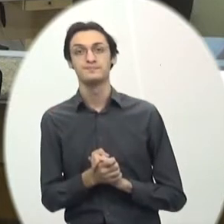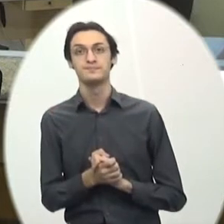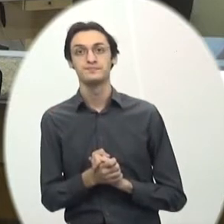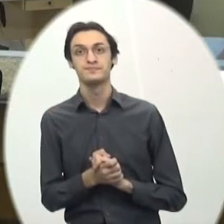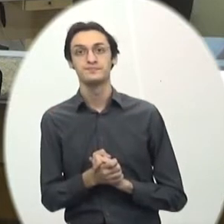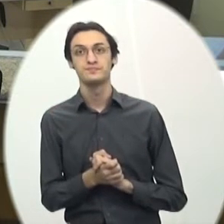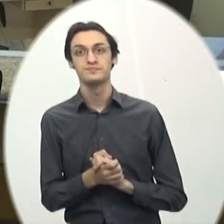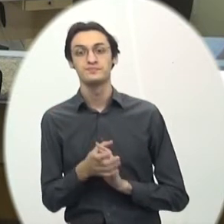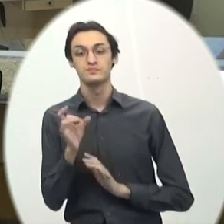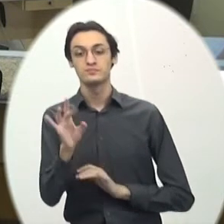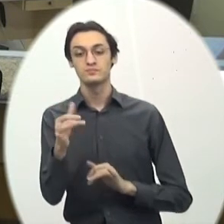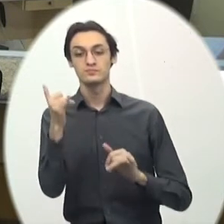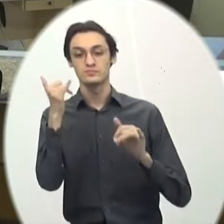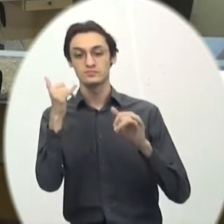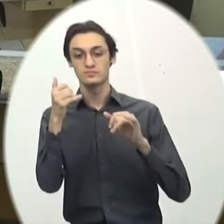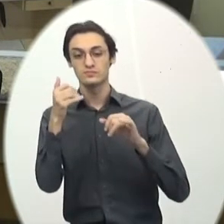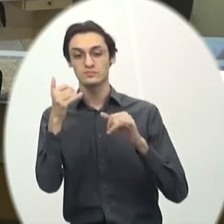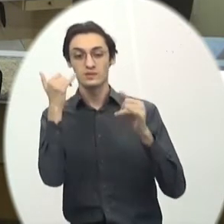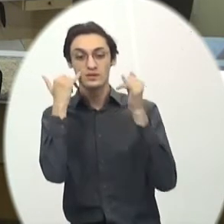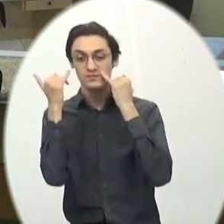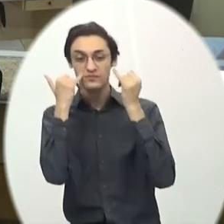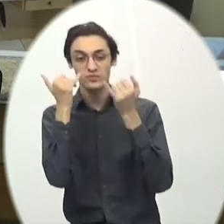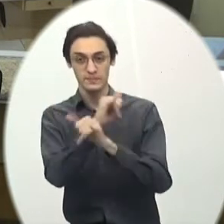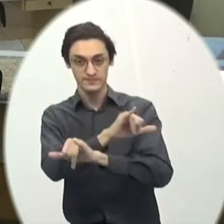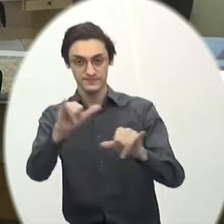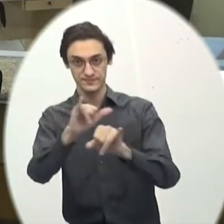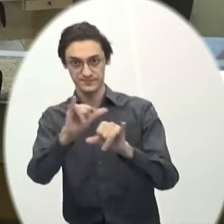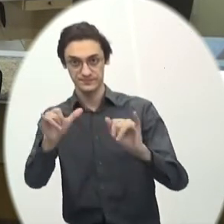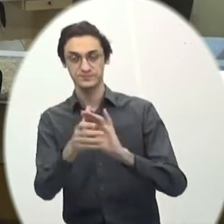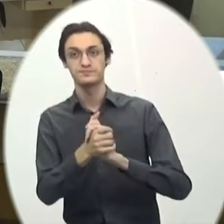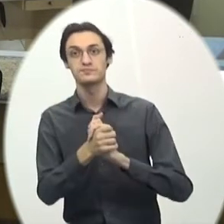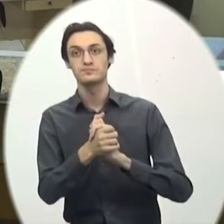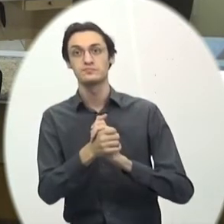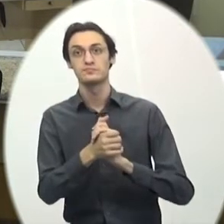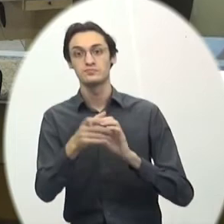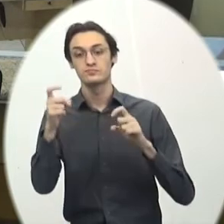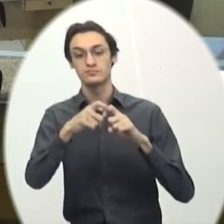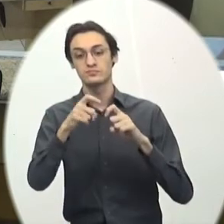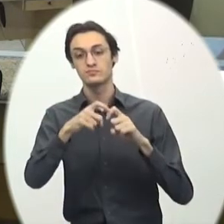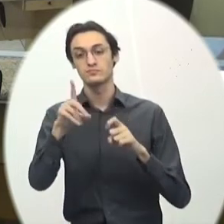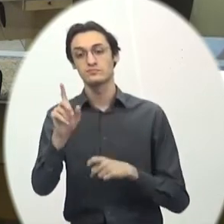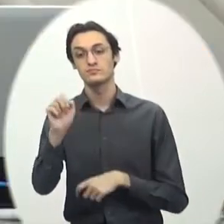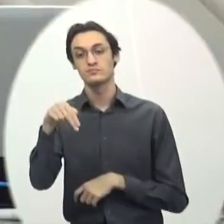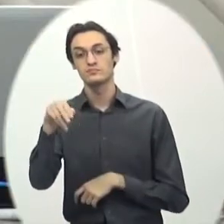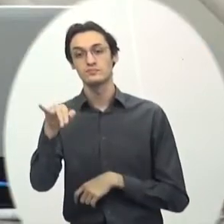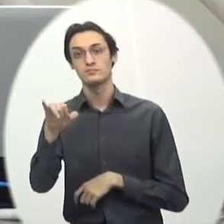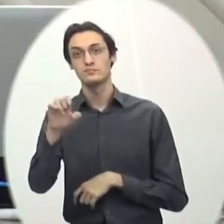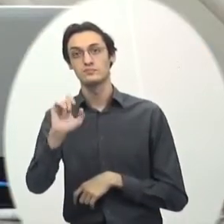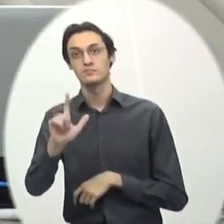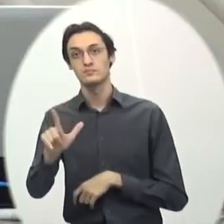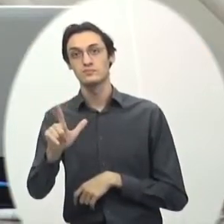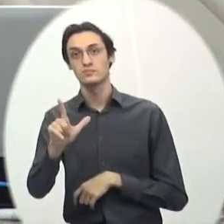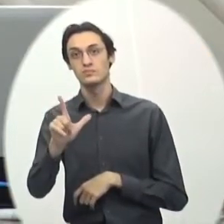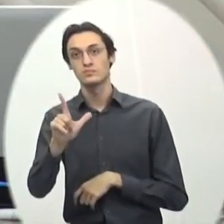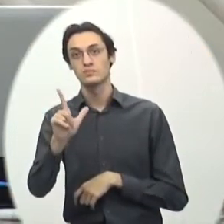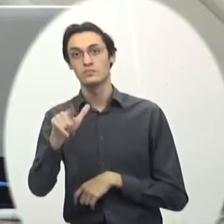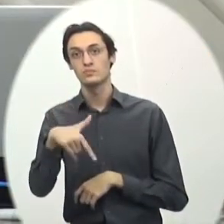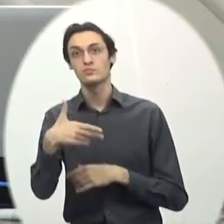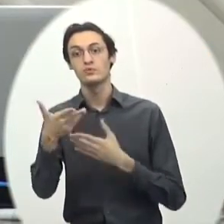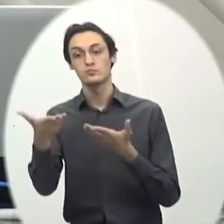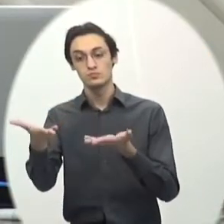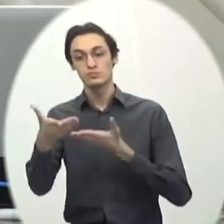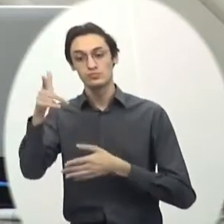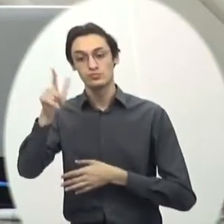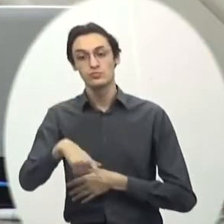Só deixar informado aos senhores pares da casa que o senhor Daniel Ricardo Reis, ele será reconvocado para